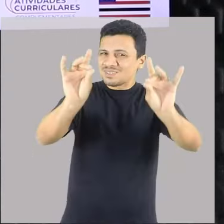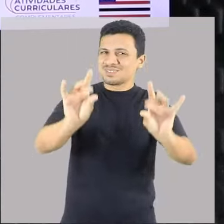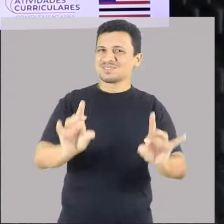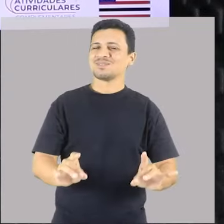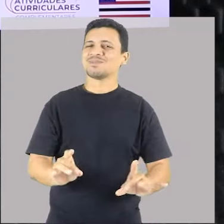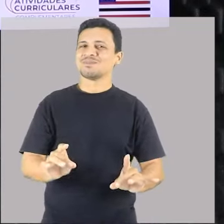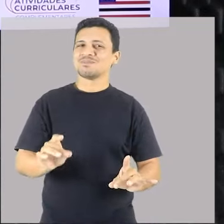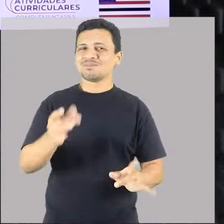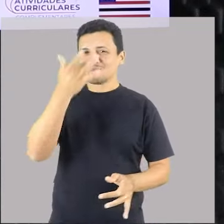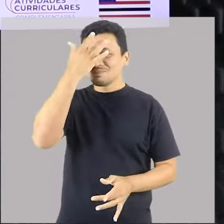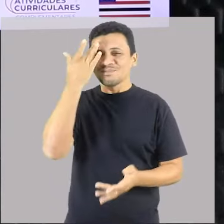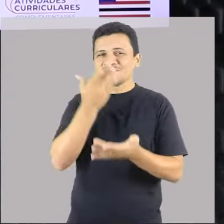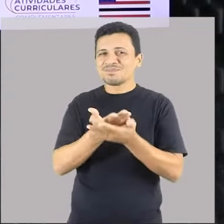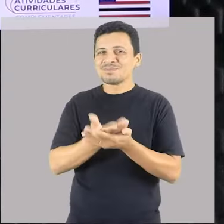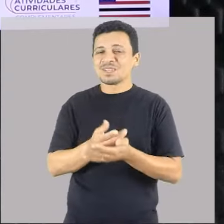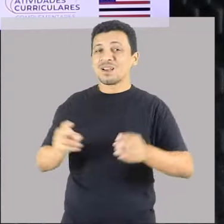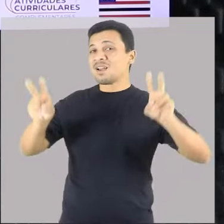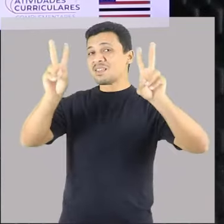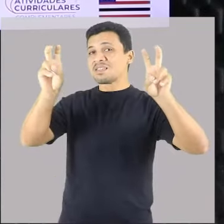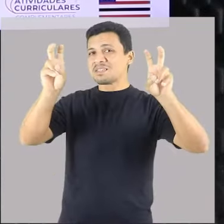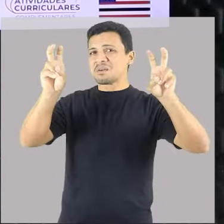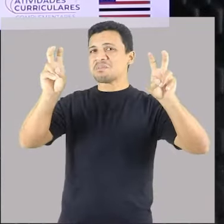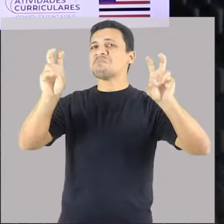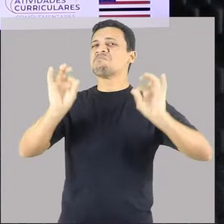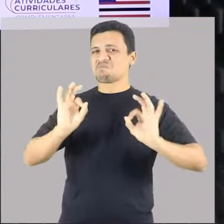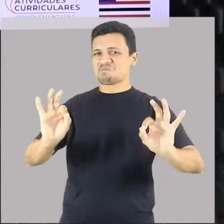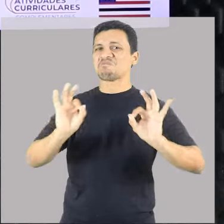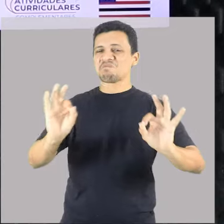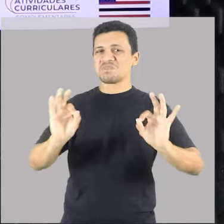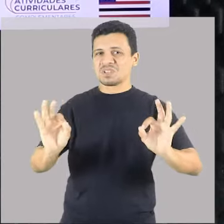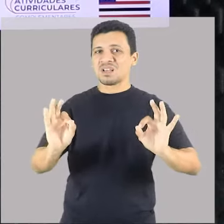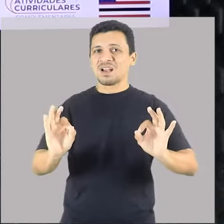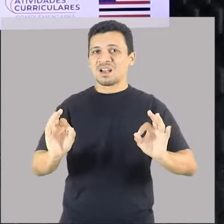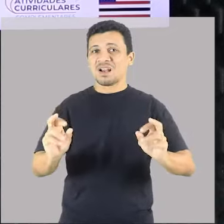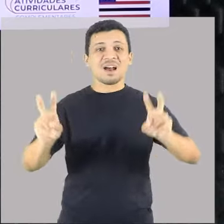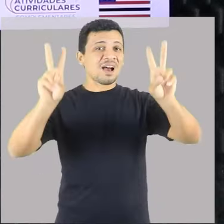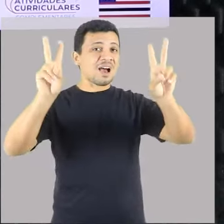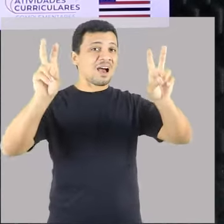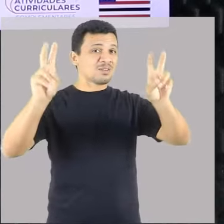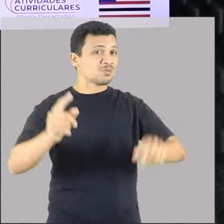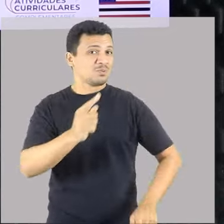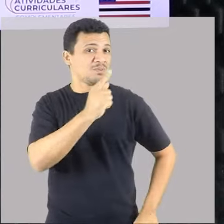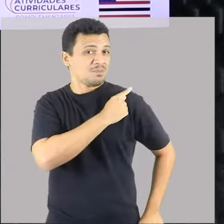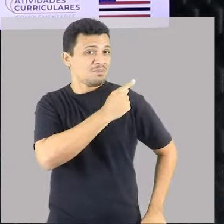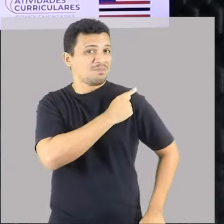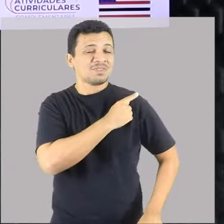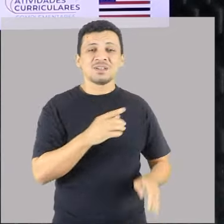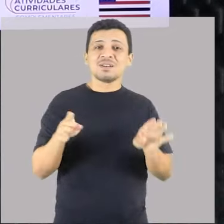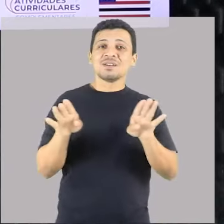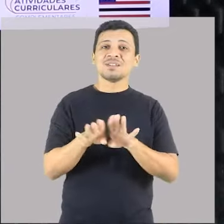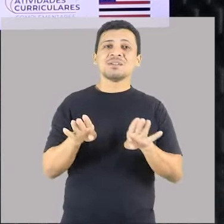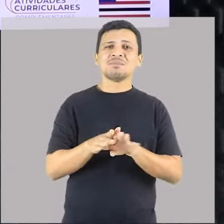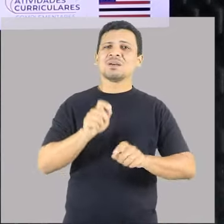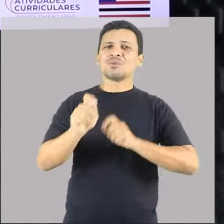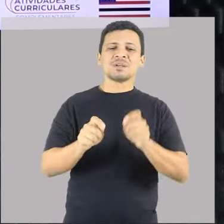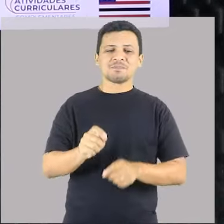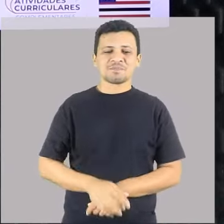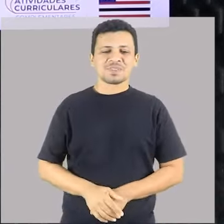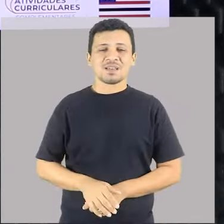ti uma matemática sensacional tá matemática envolvendo o assunto do primeiro ano do ensino médio nós vamos falar sobre o